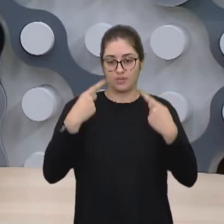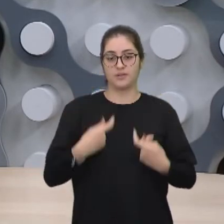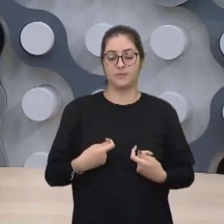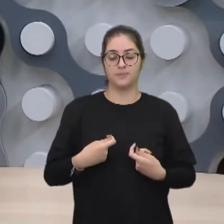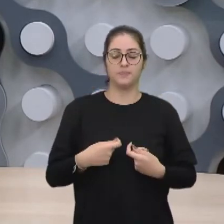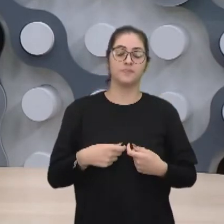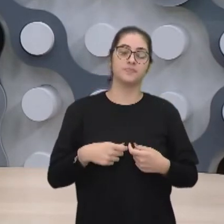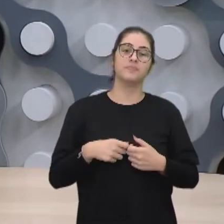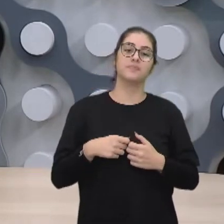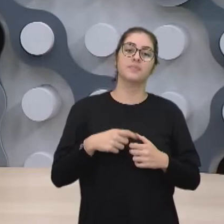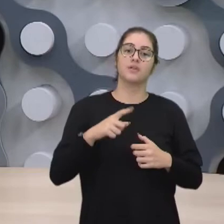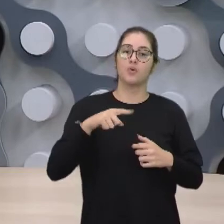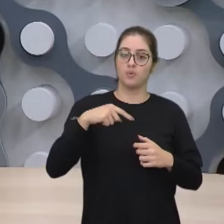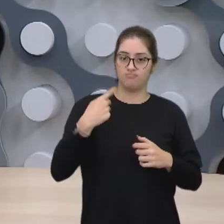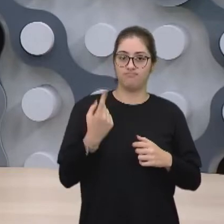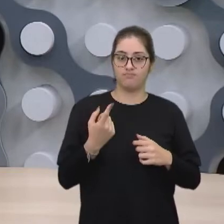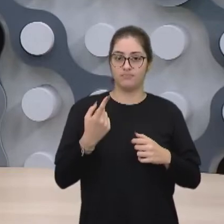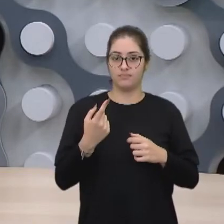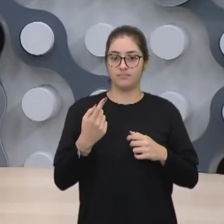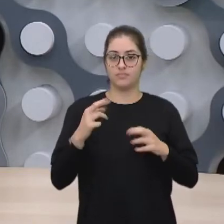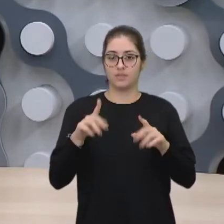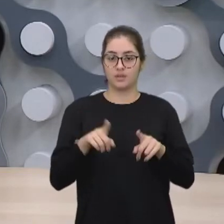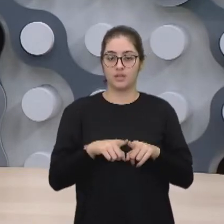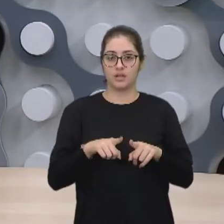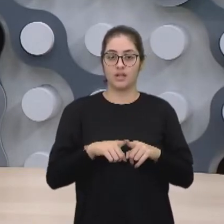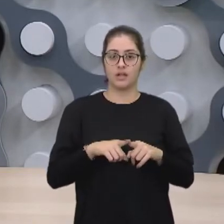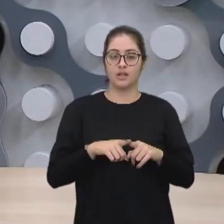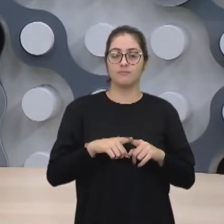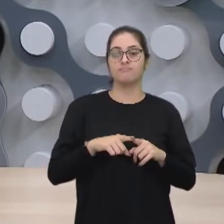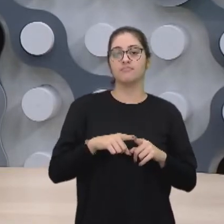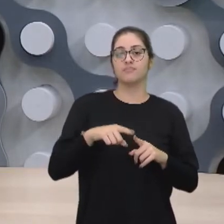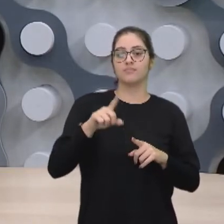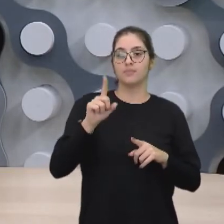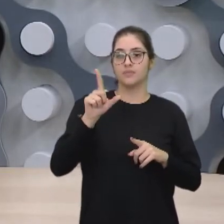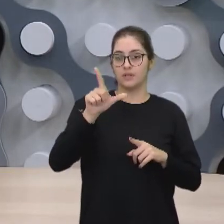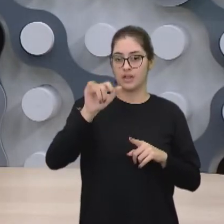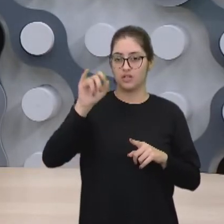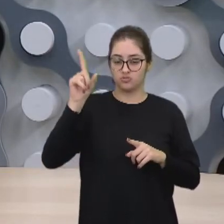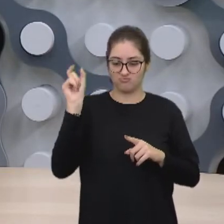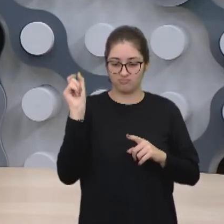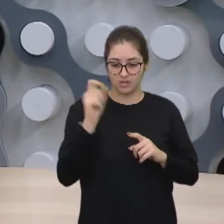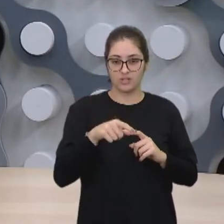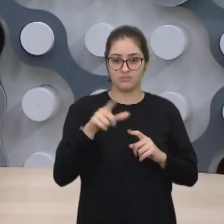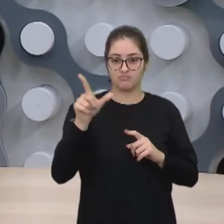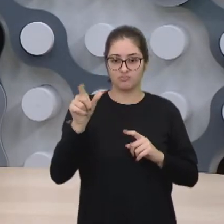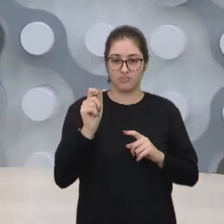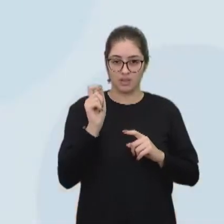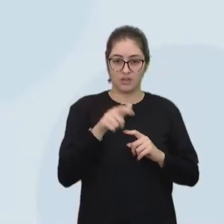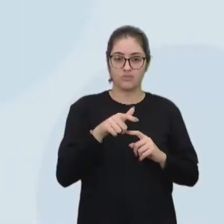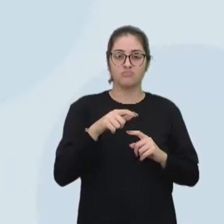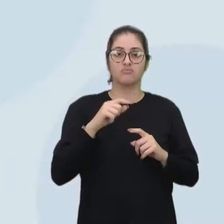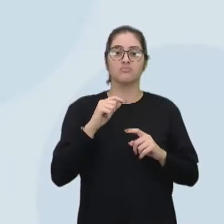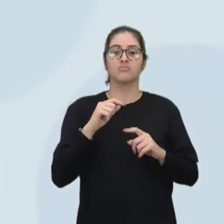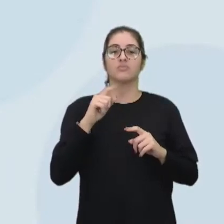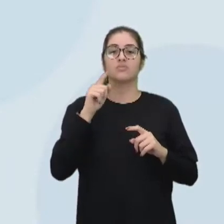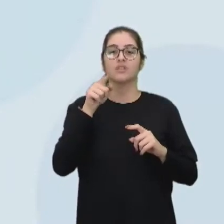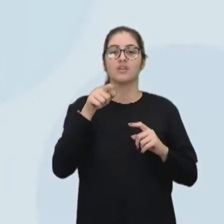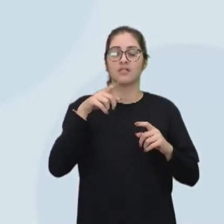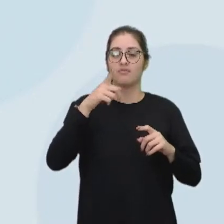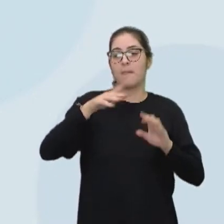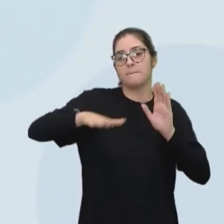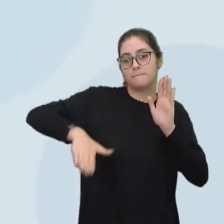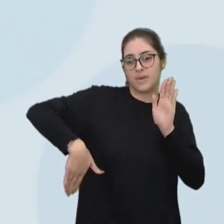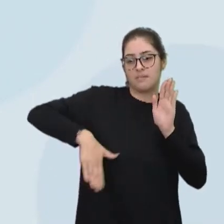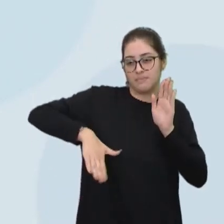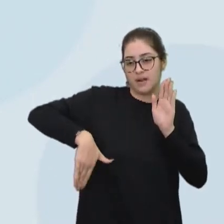antrópica. Outra ação antrópica é o lixo nos oceanos, né? Então, o indivíduo vai para a praia, né,